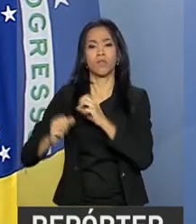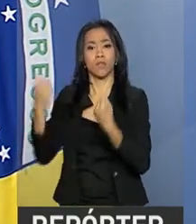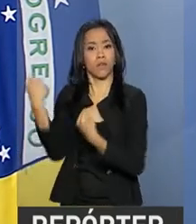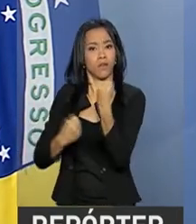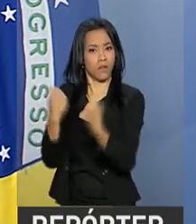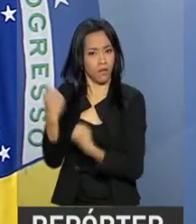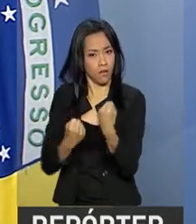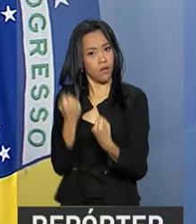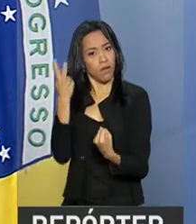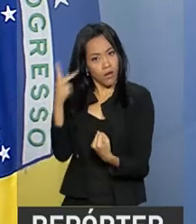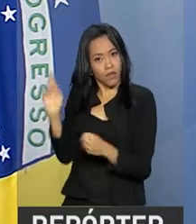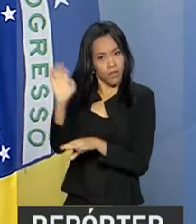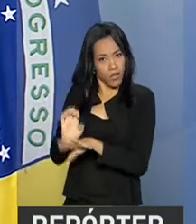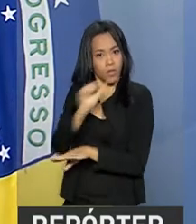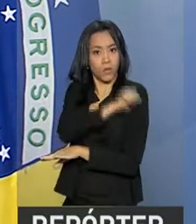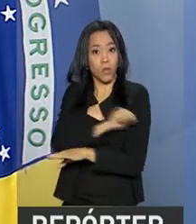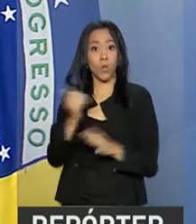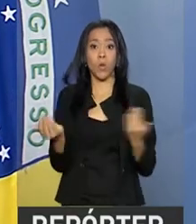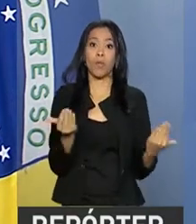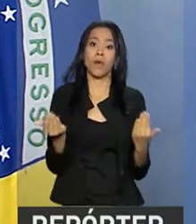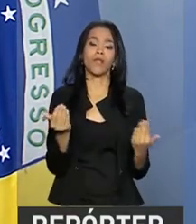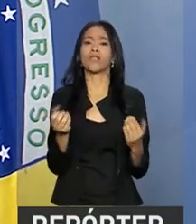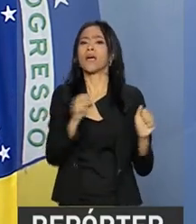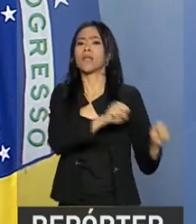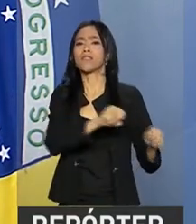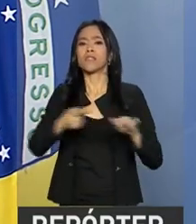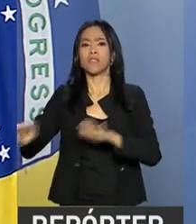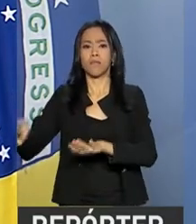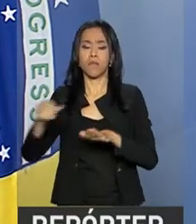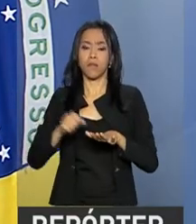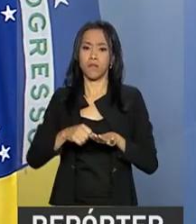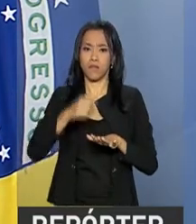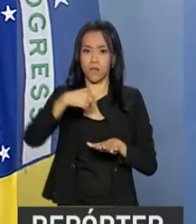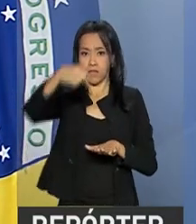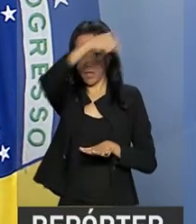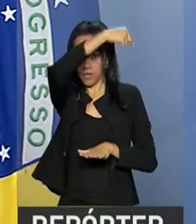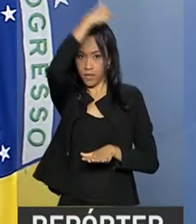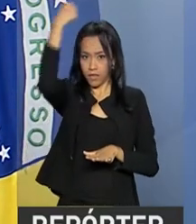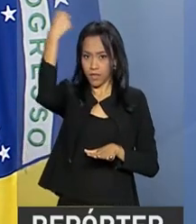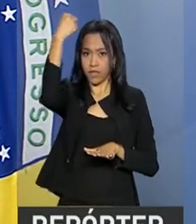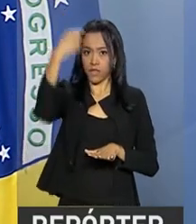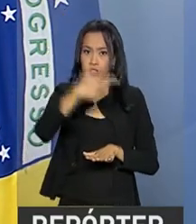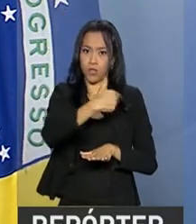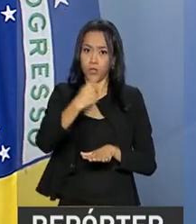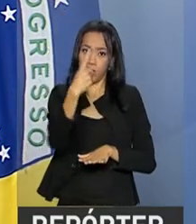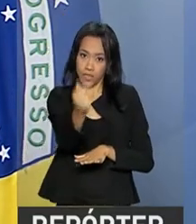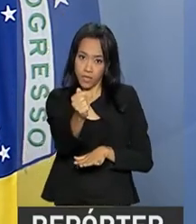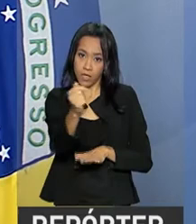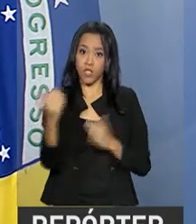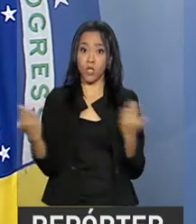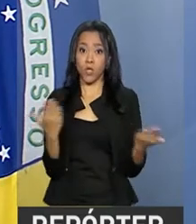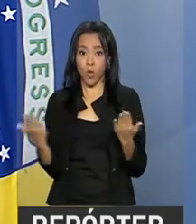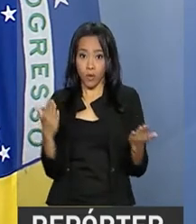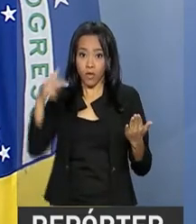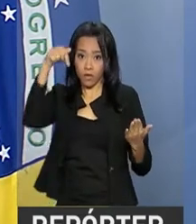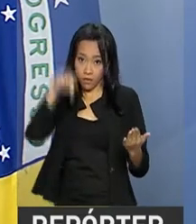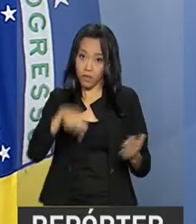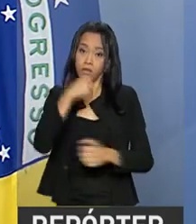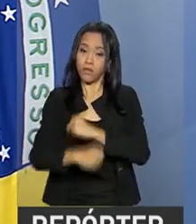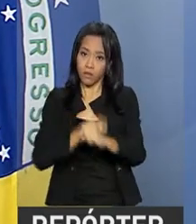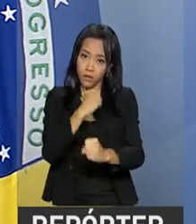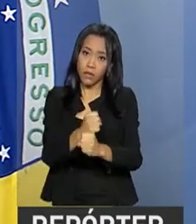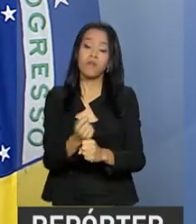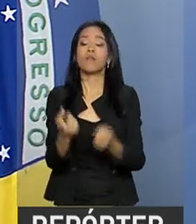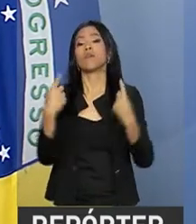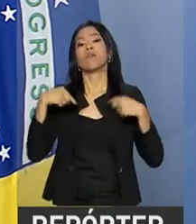veículo, quando tomada a comparação da Semana Santa de 2017 e a Semana Santa do corrente ano. No